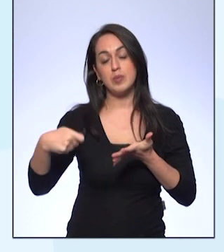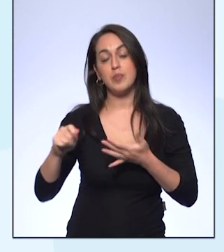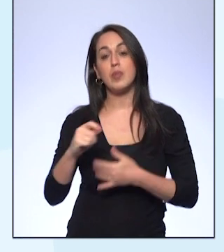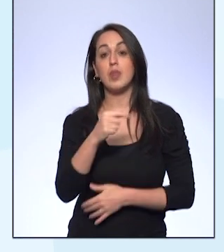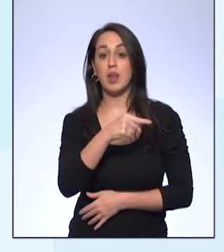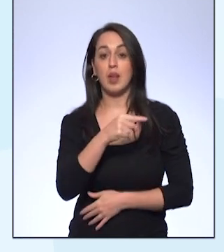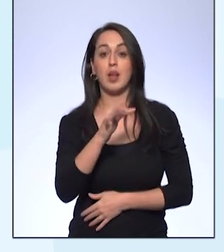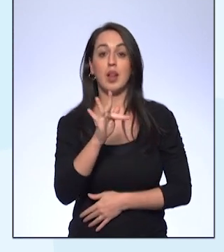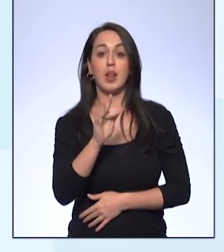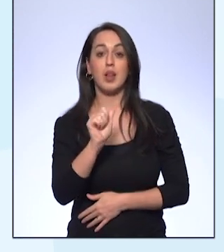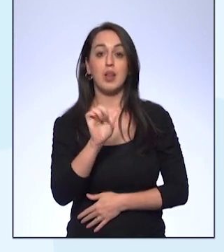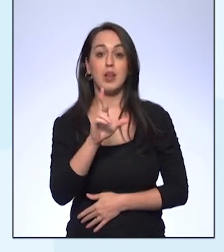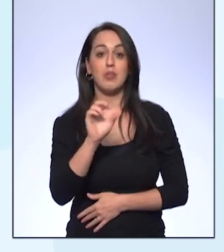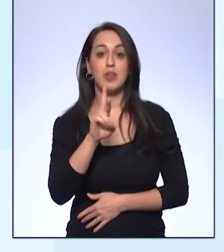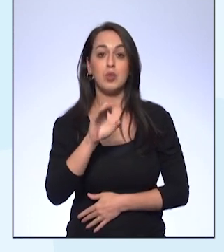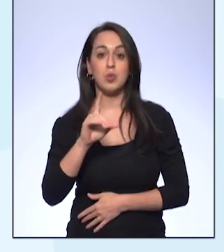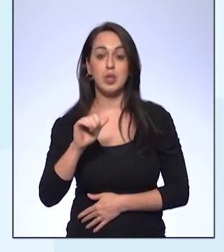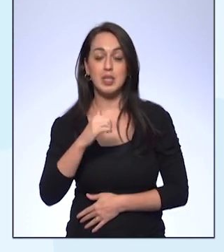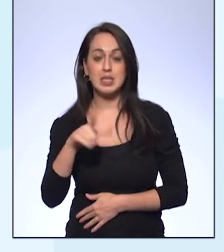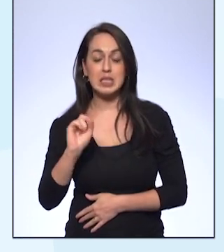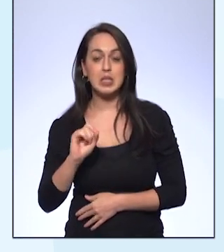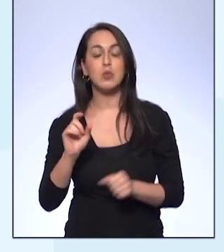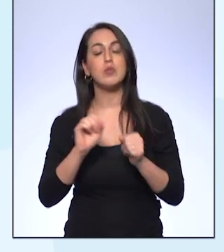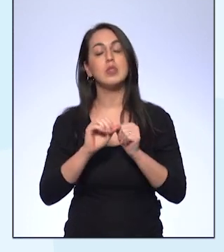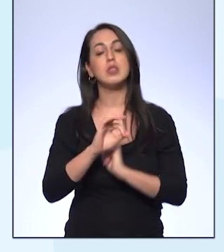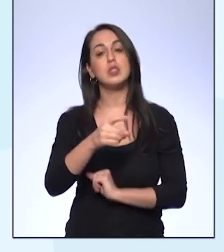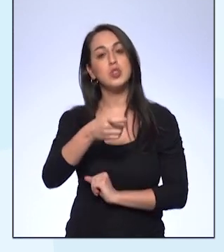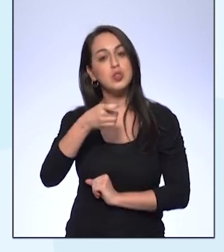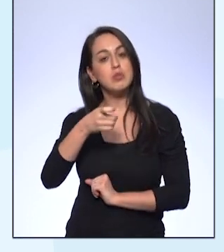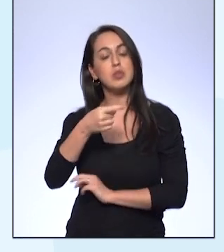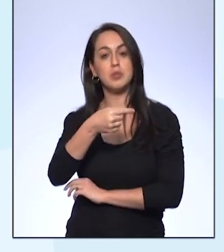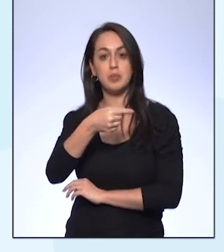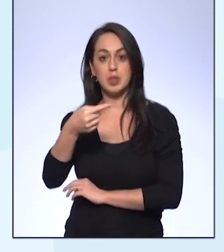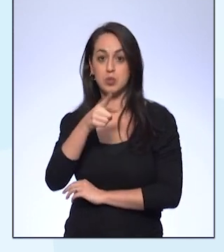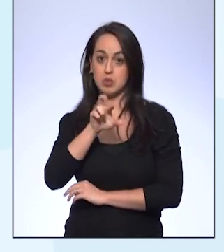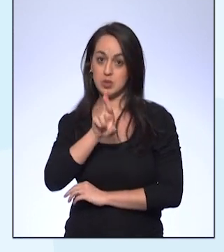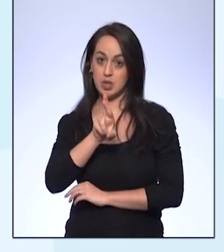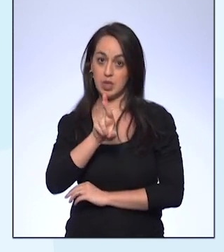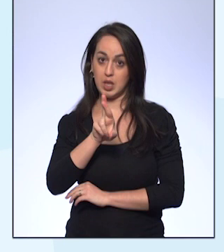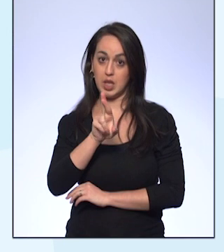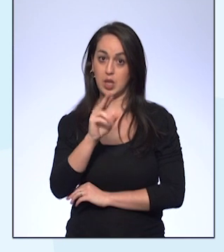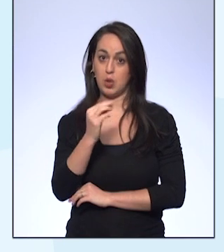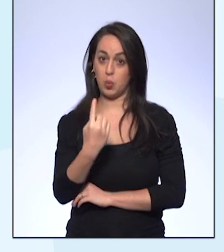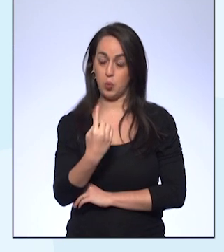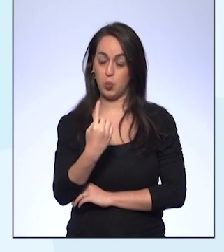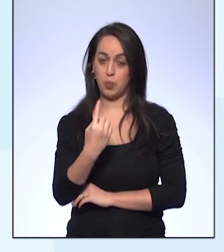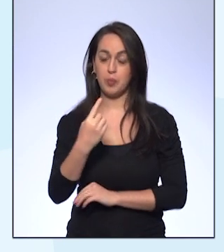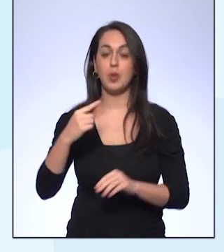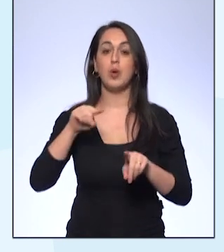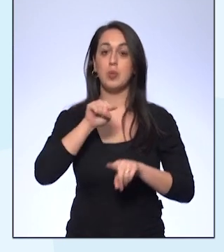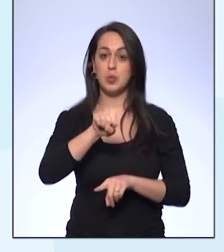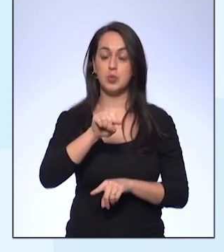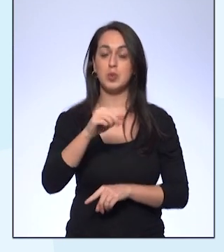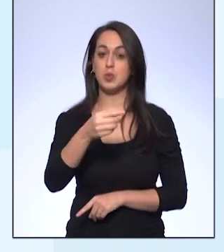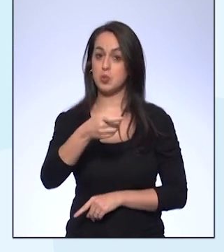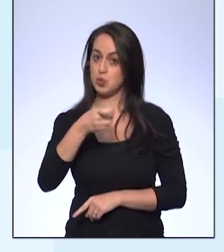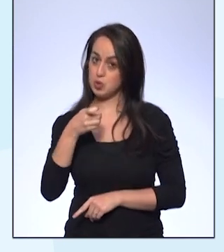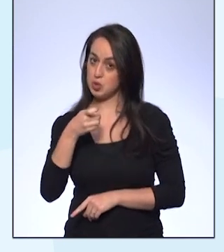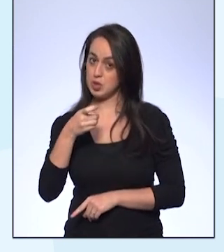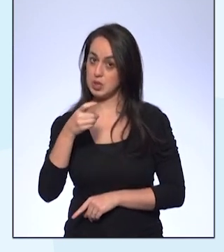fatorada, eu vou fazer x menos R1, multiplica x